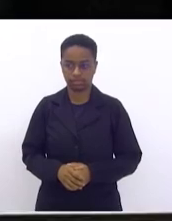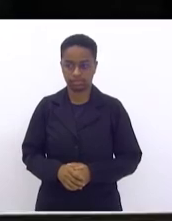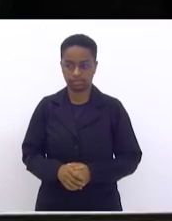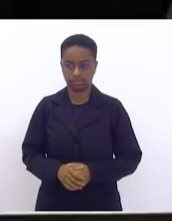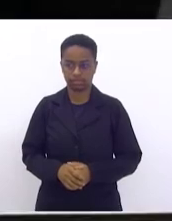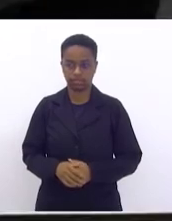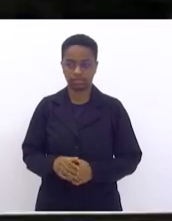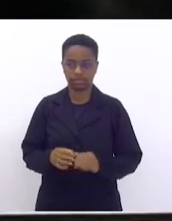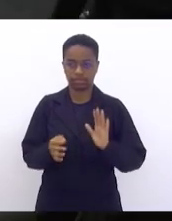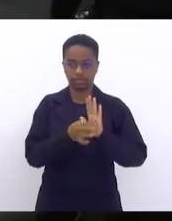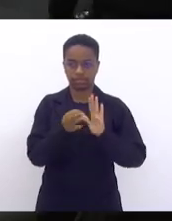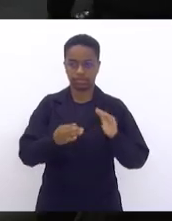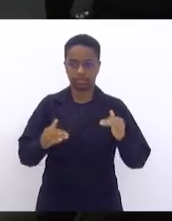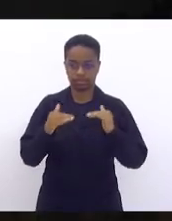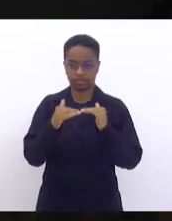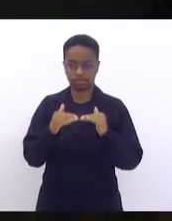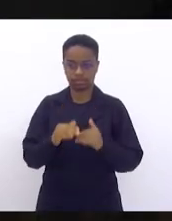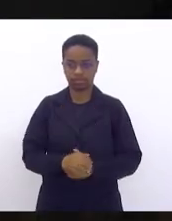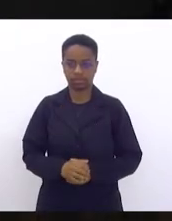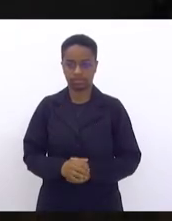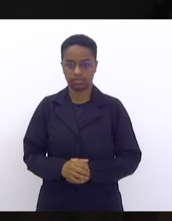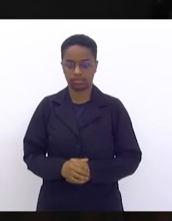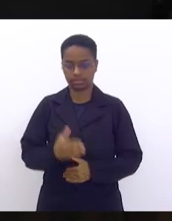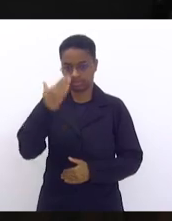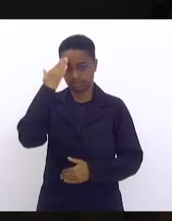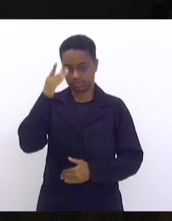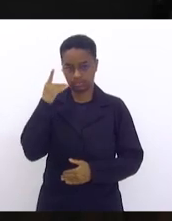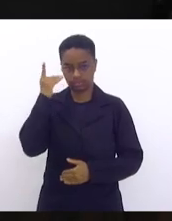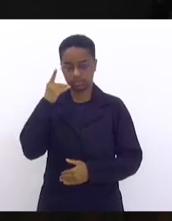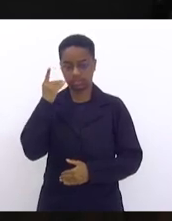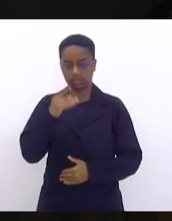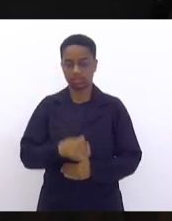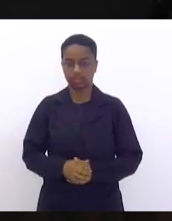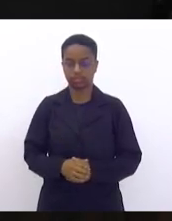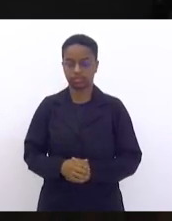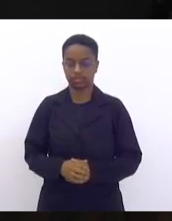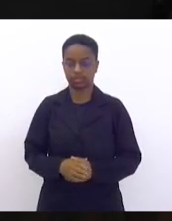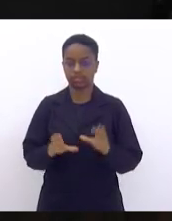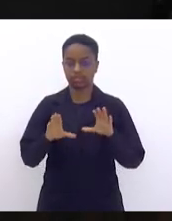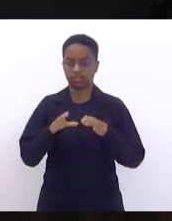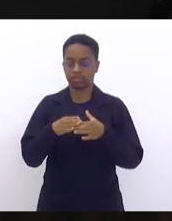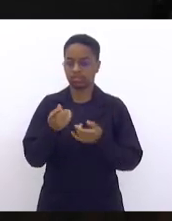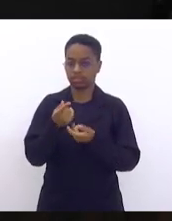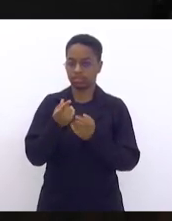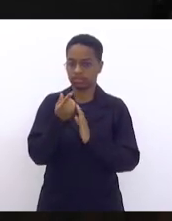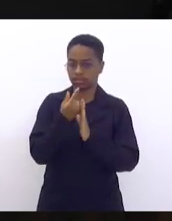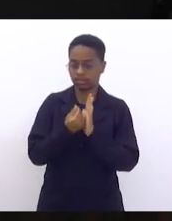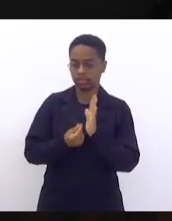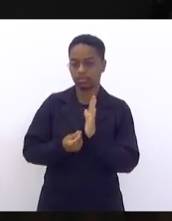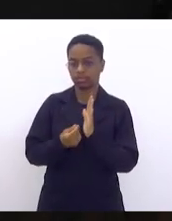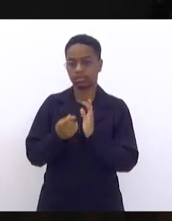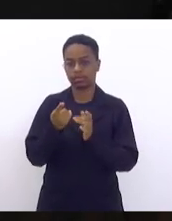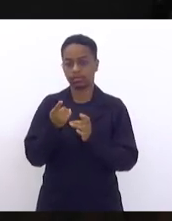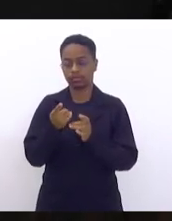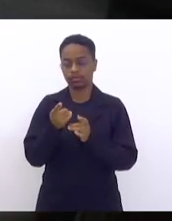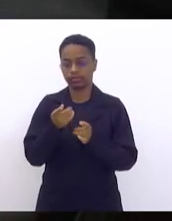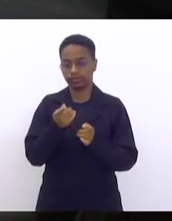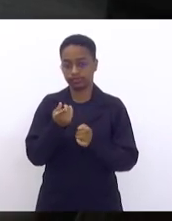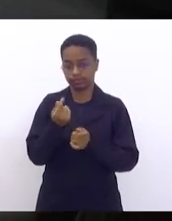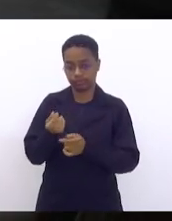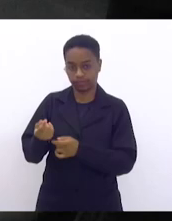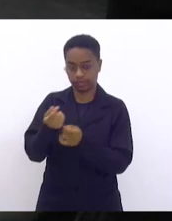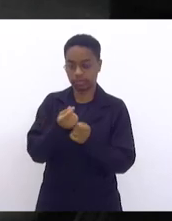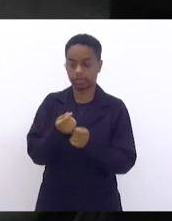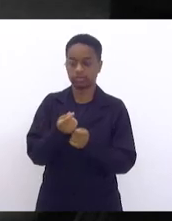Parecer favorável, presidente. Muito obrigado, deputada. Pela Comissão de Orçamento e Finanças, deputado Carlos Macedo,